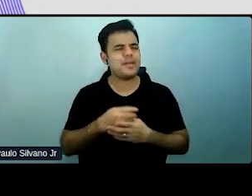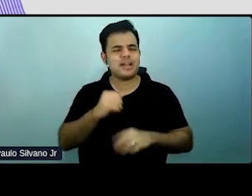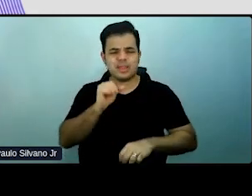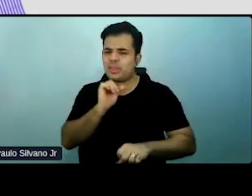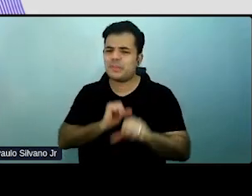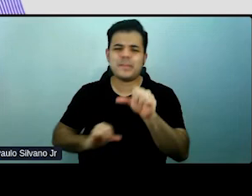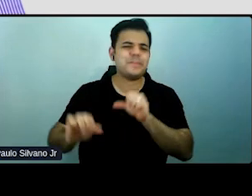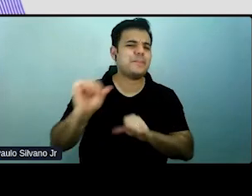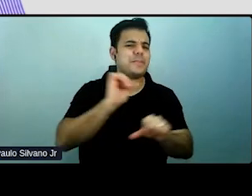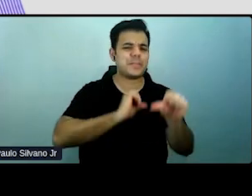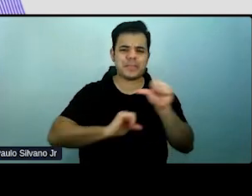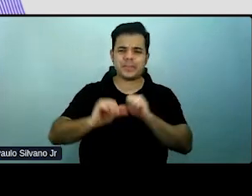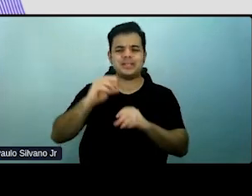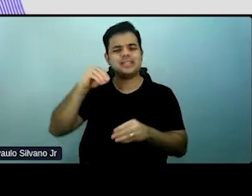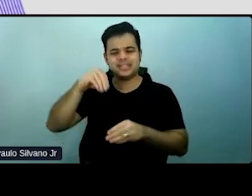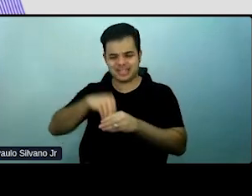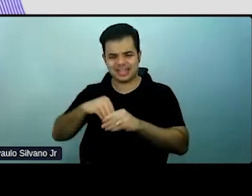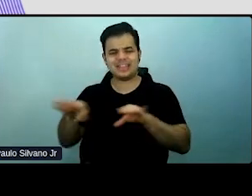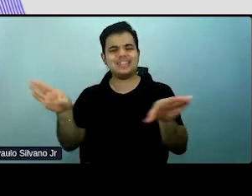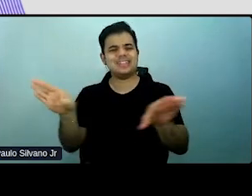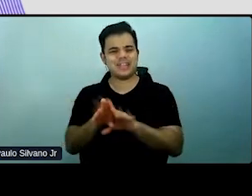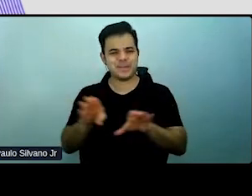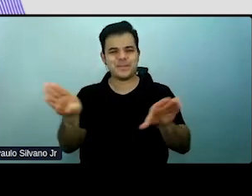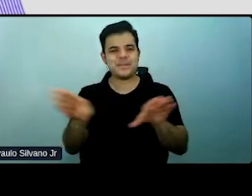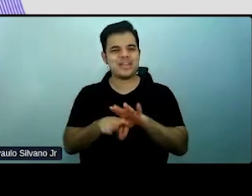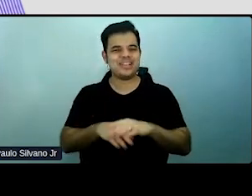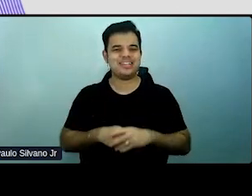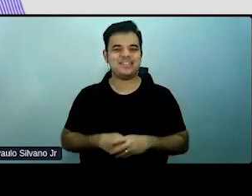essas internas também.